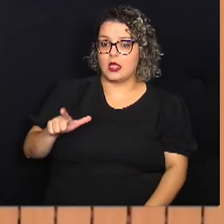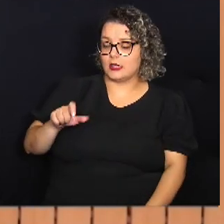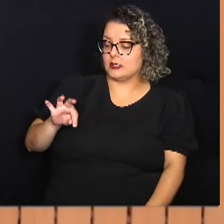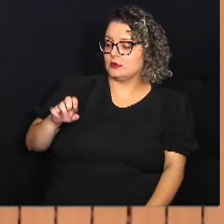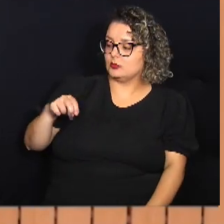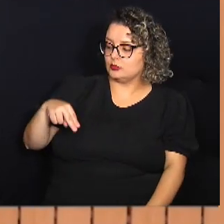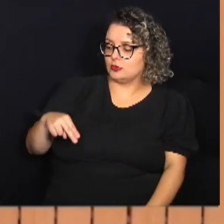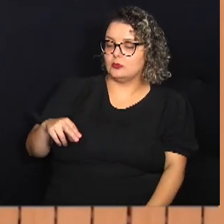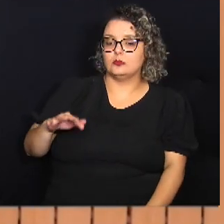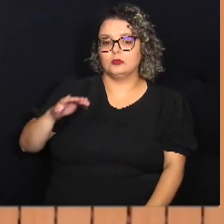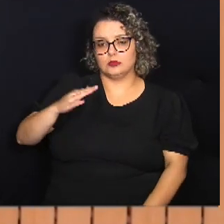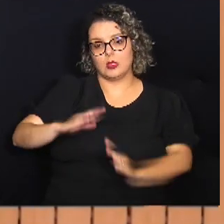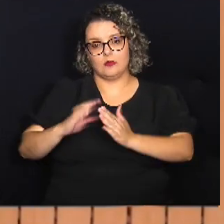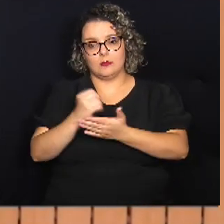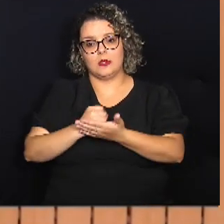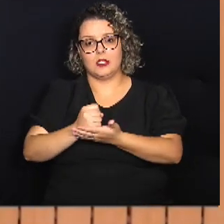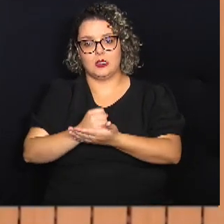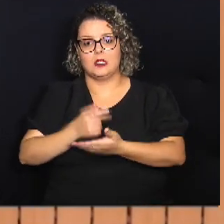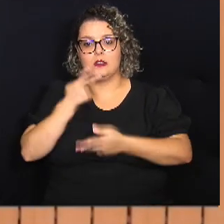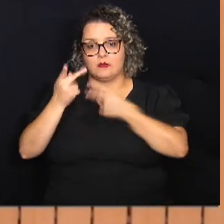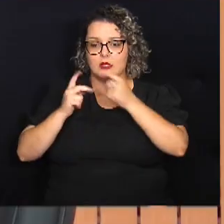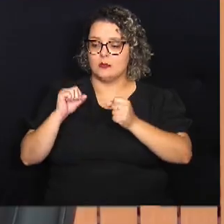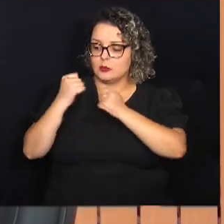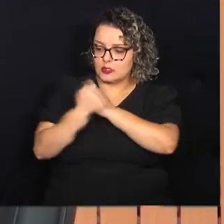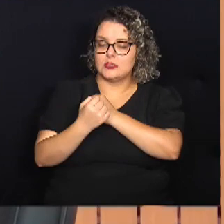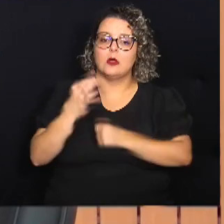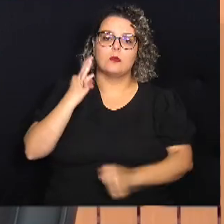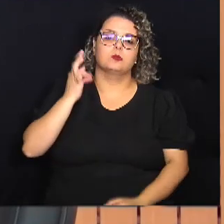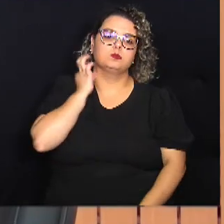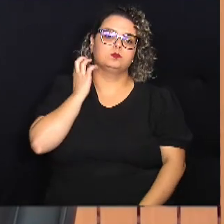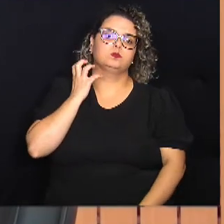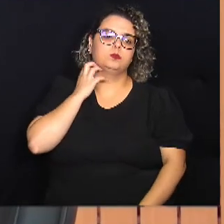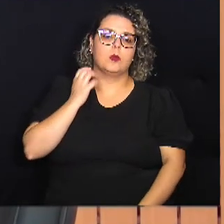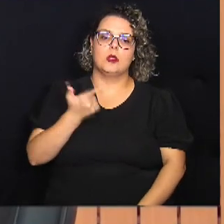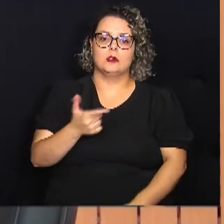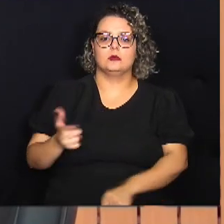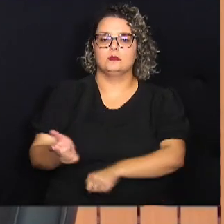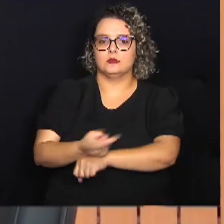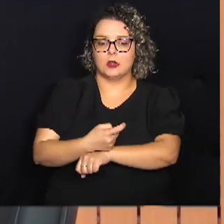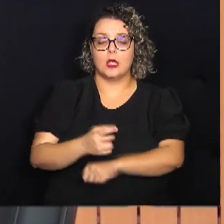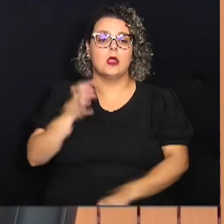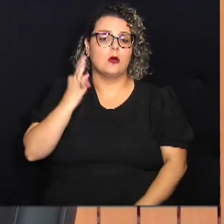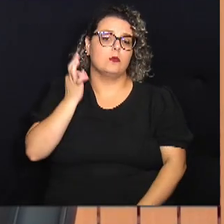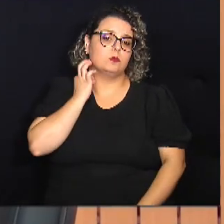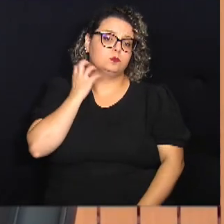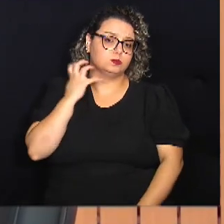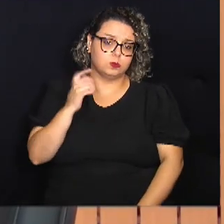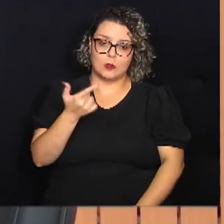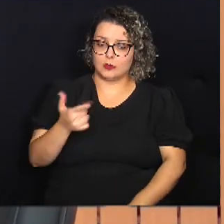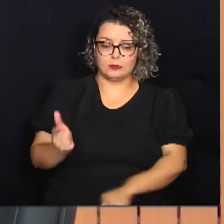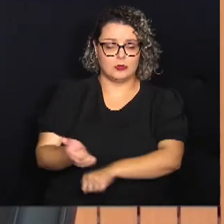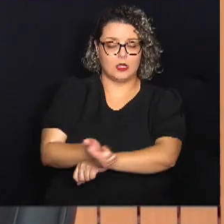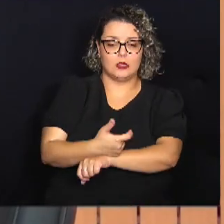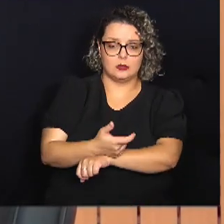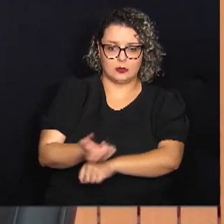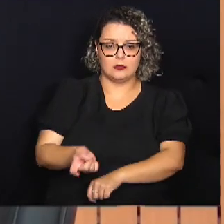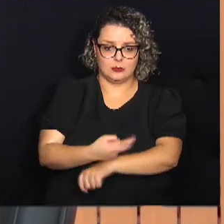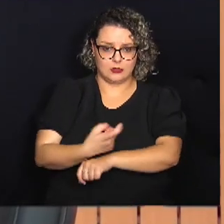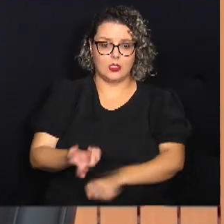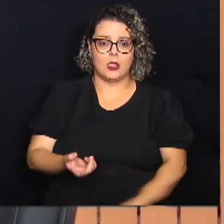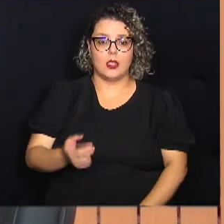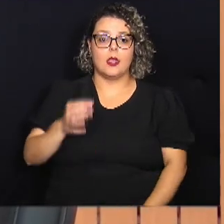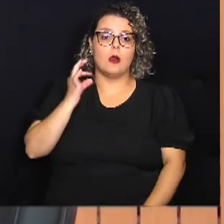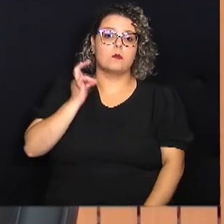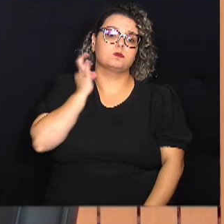proteger as abelhas sem ferrão no nosso município, né? As abelhas sem ferrão são as espécies que a gente chama de abelha nativa,